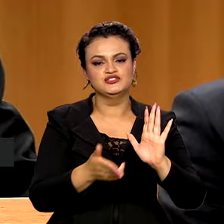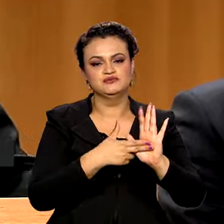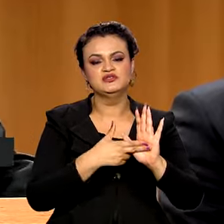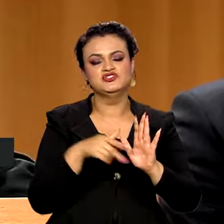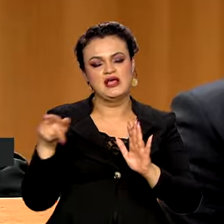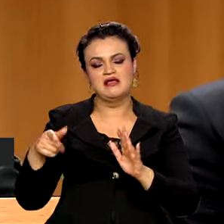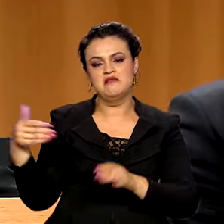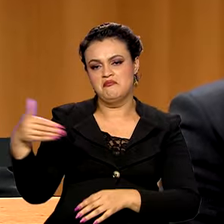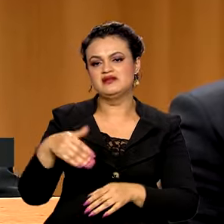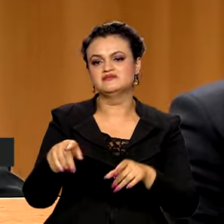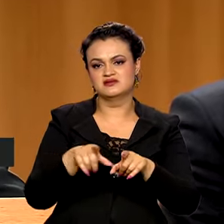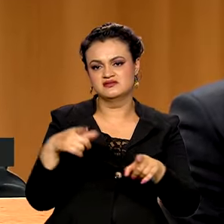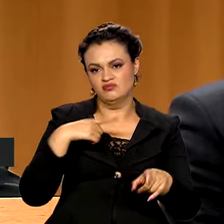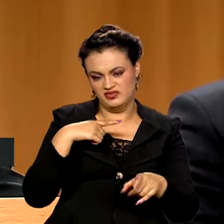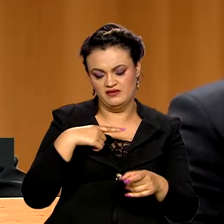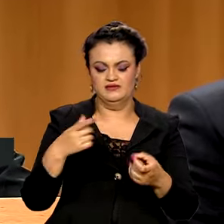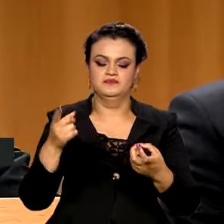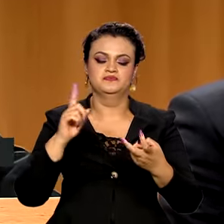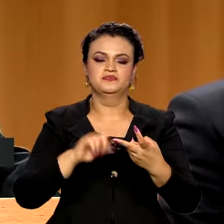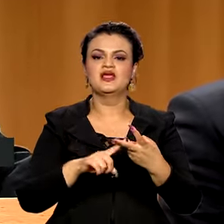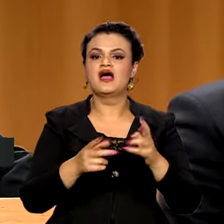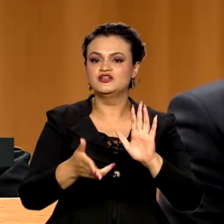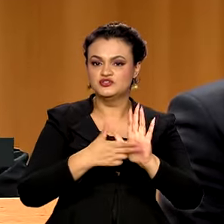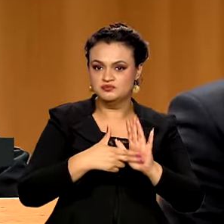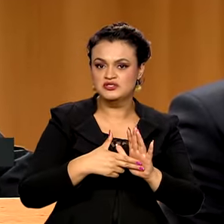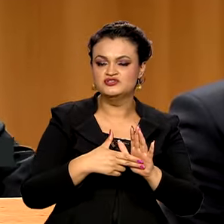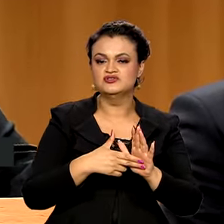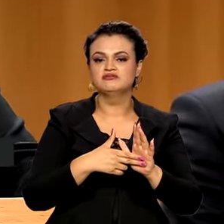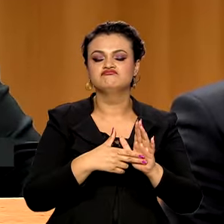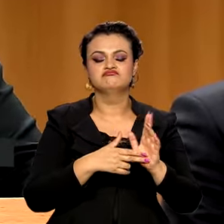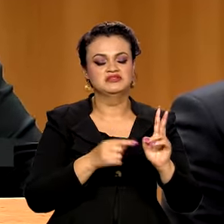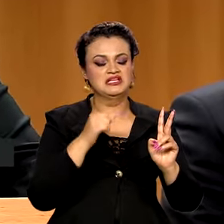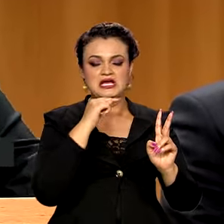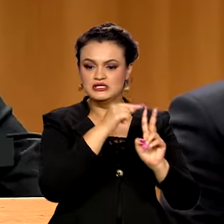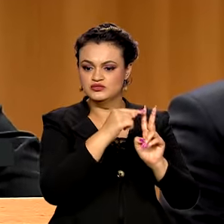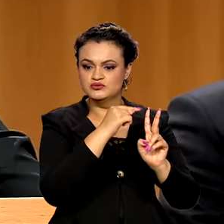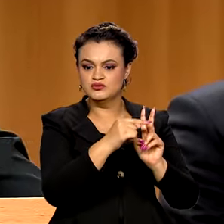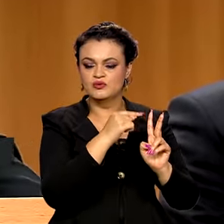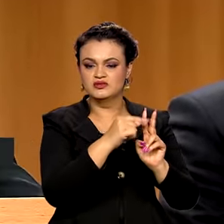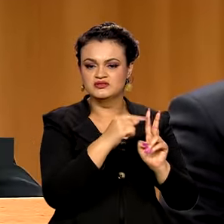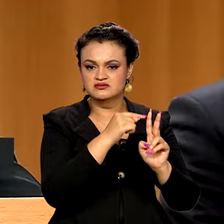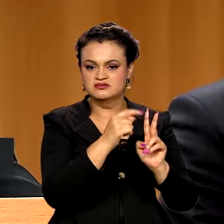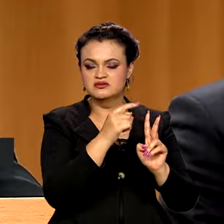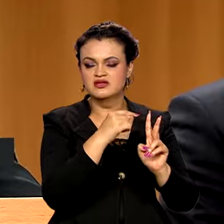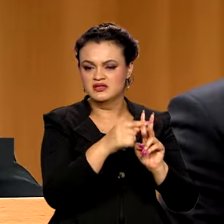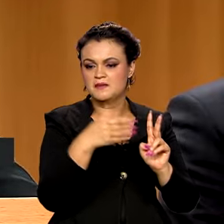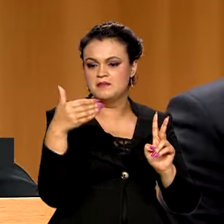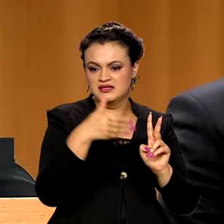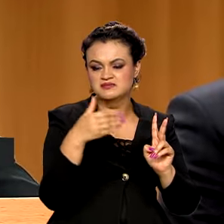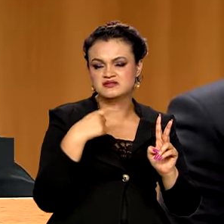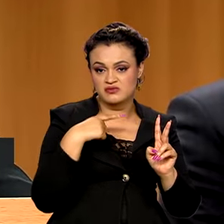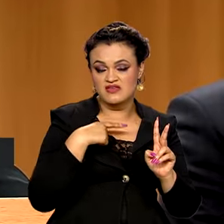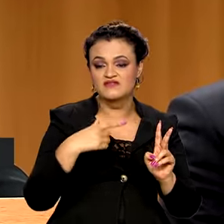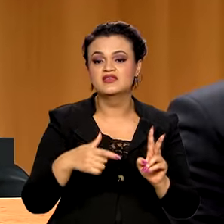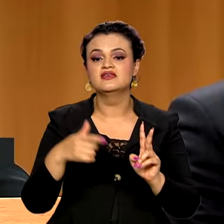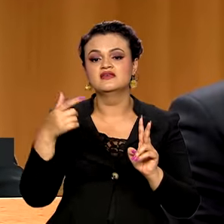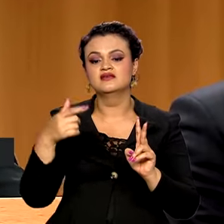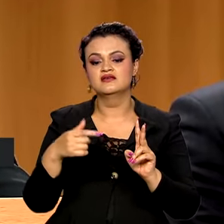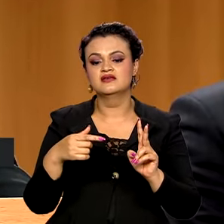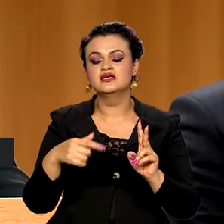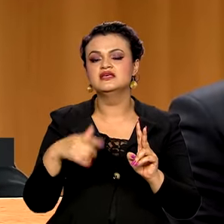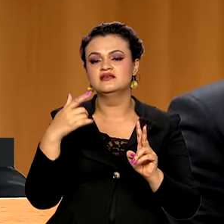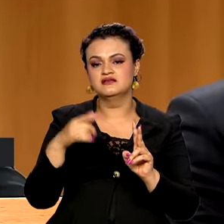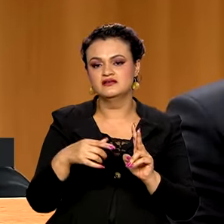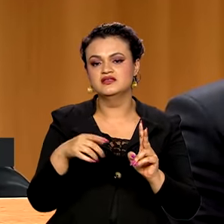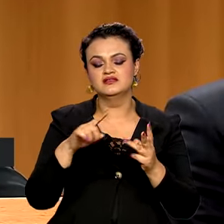própria participação, confessa ou aponta a participação do Rony e acrescenta a participação